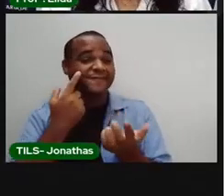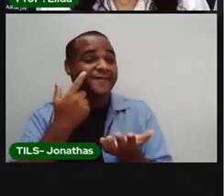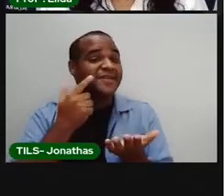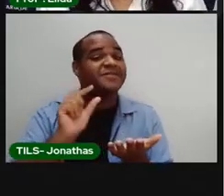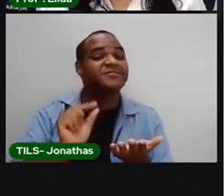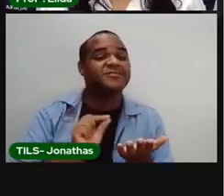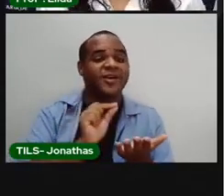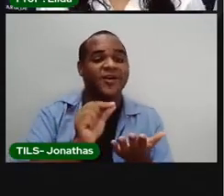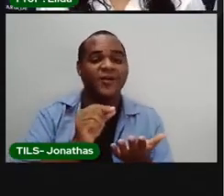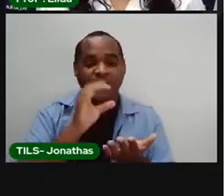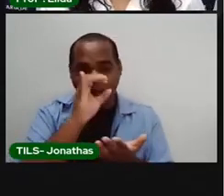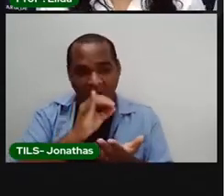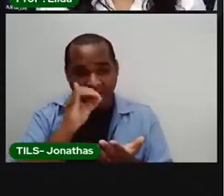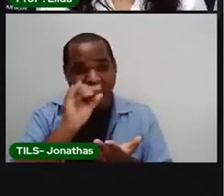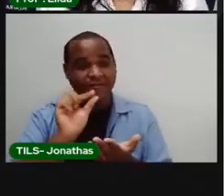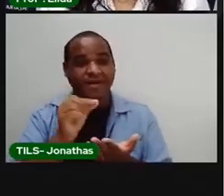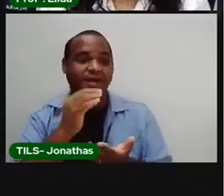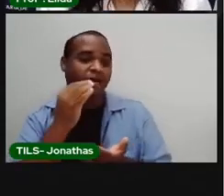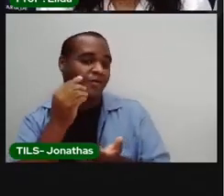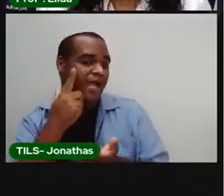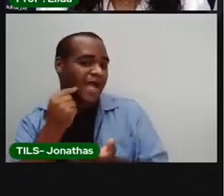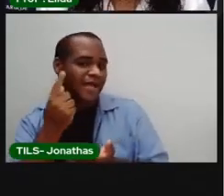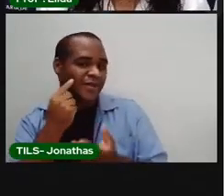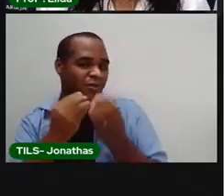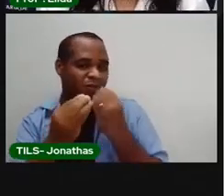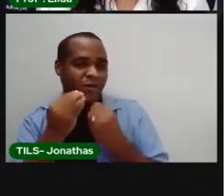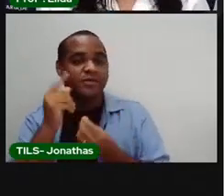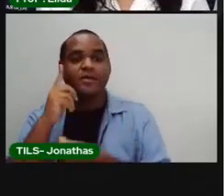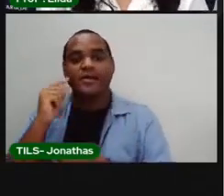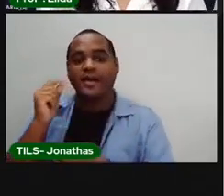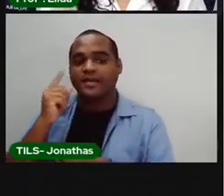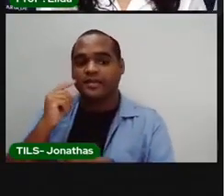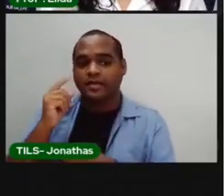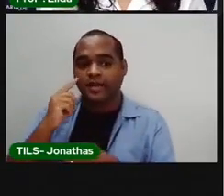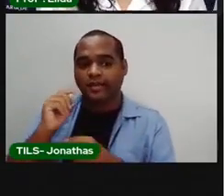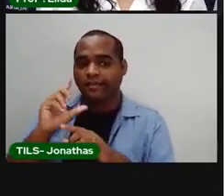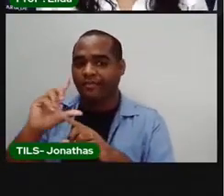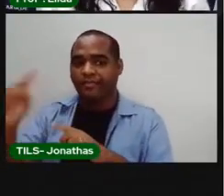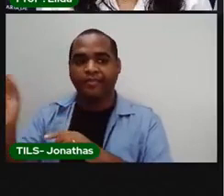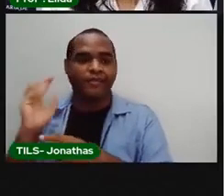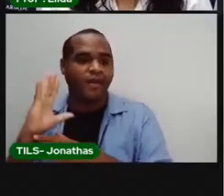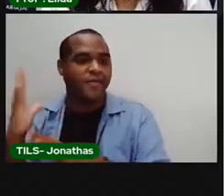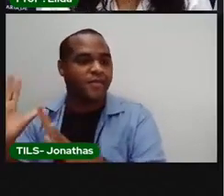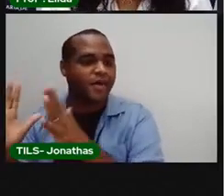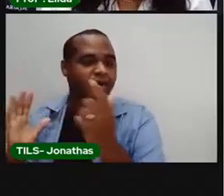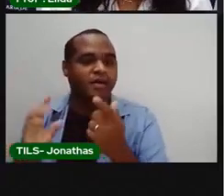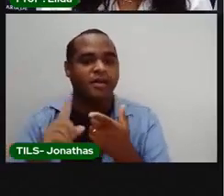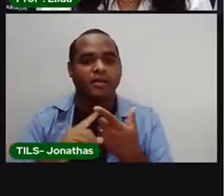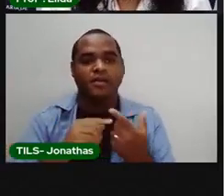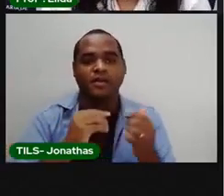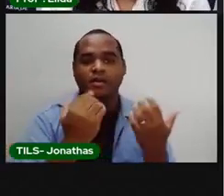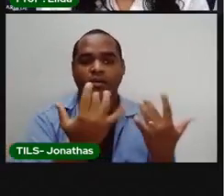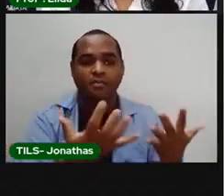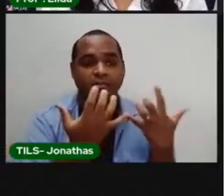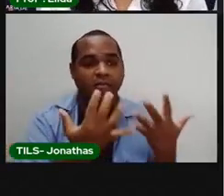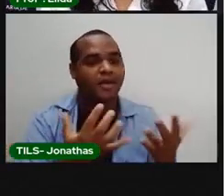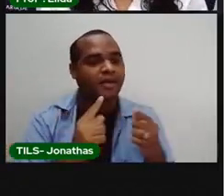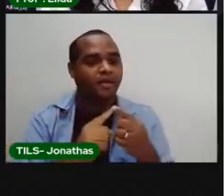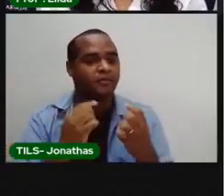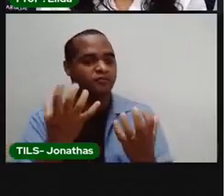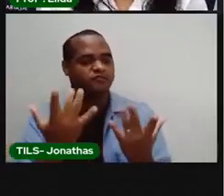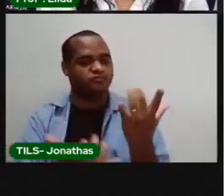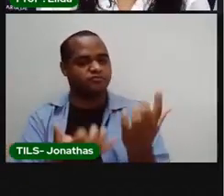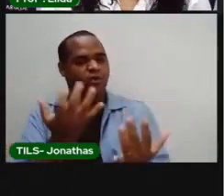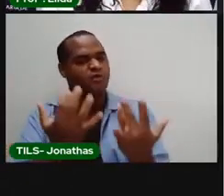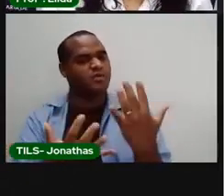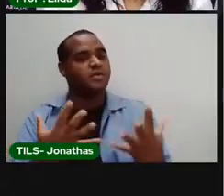aqui? O gato comeu. Cadê o gato? Foi pro mato. Cadê o mato? O fogo